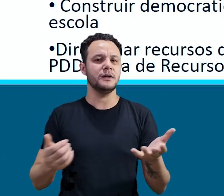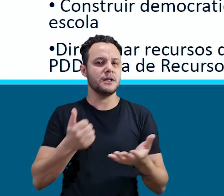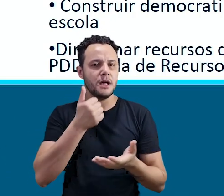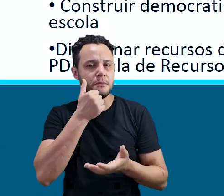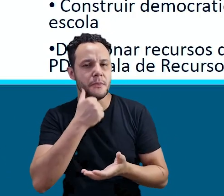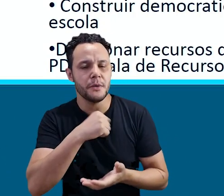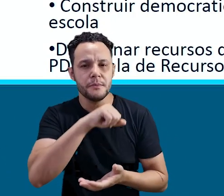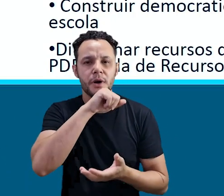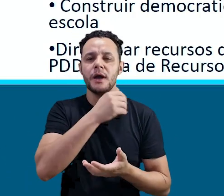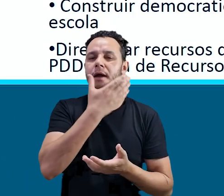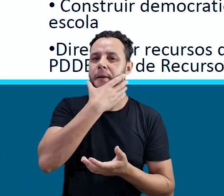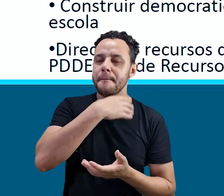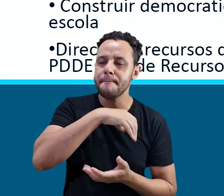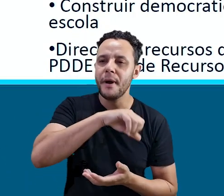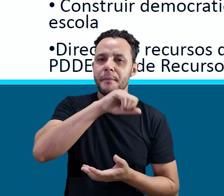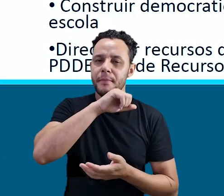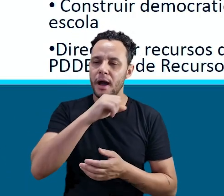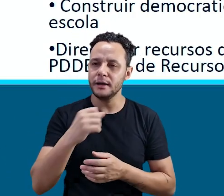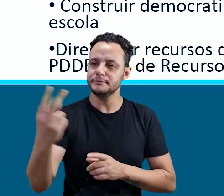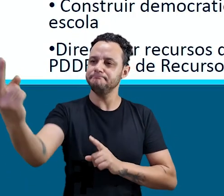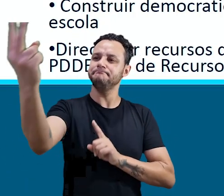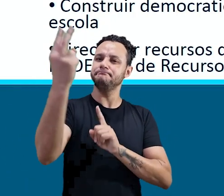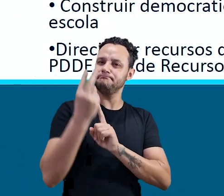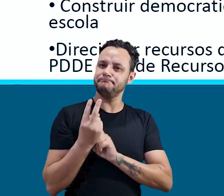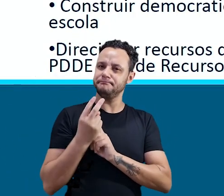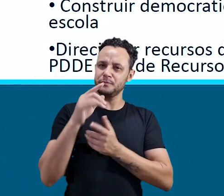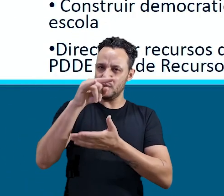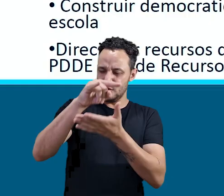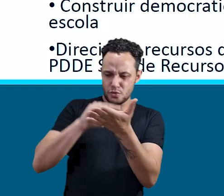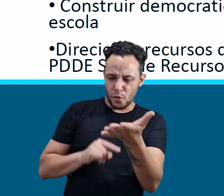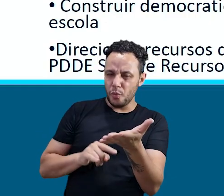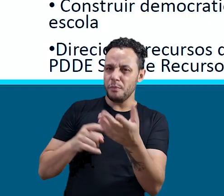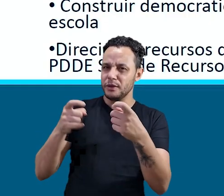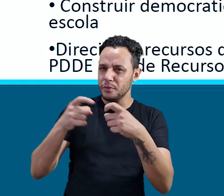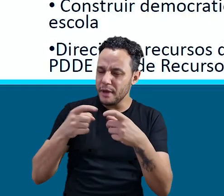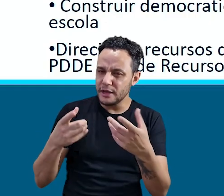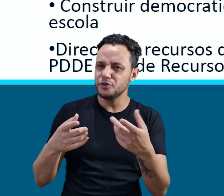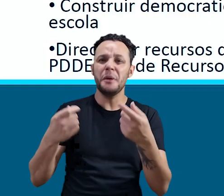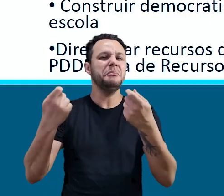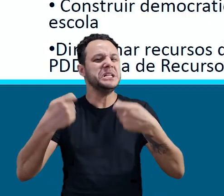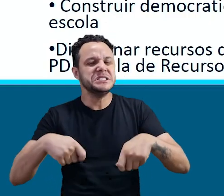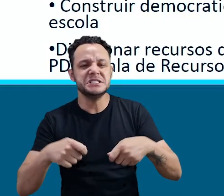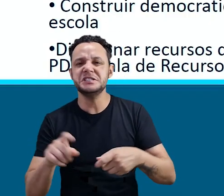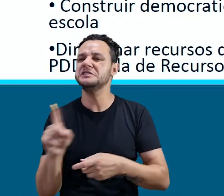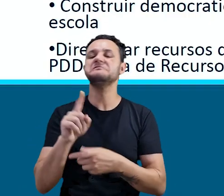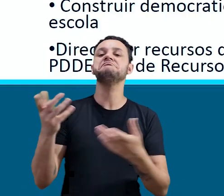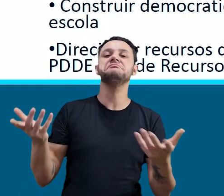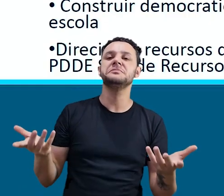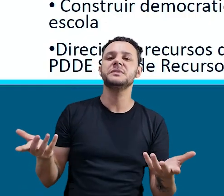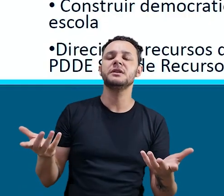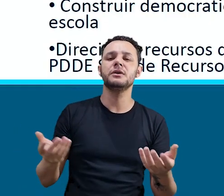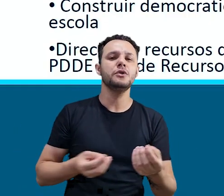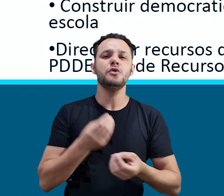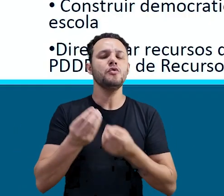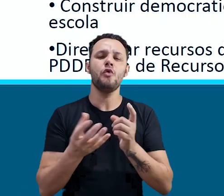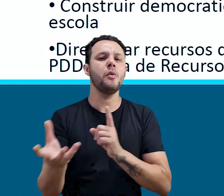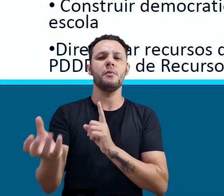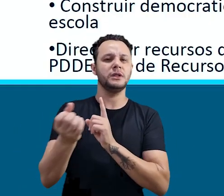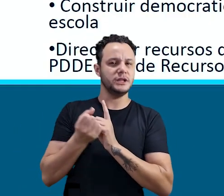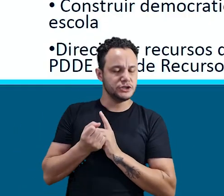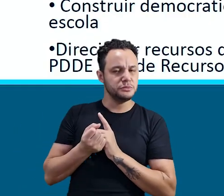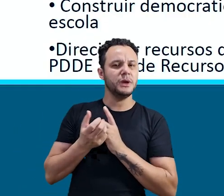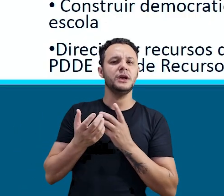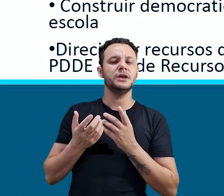fluxo? O pai e a mãe tem que chegar como com esse laudo? Precisa de laudo, não precisa de laudo? Como que é